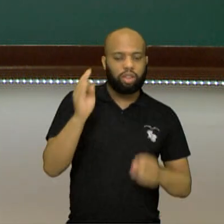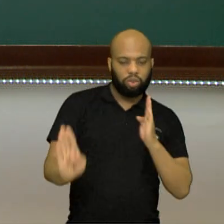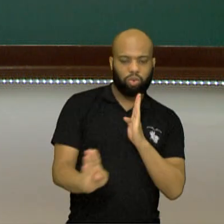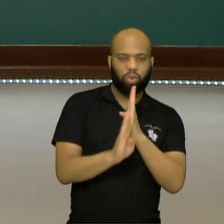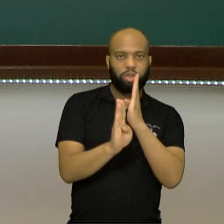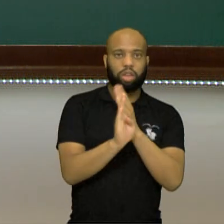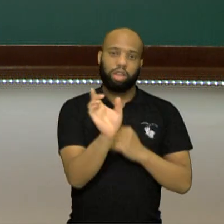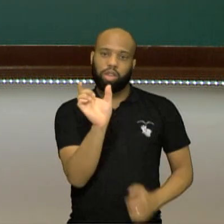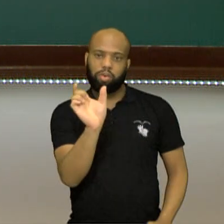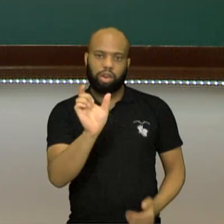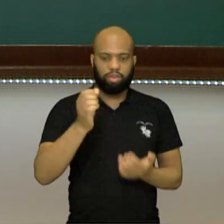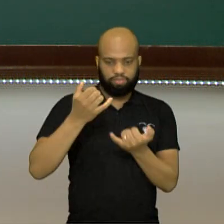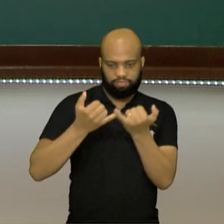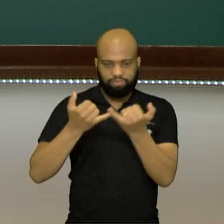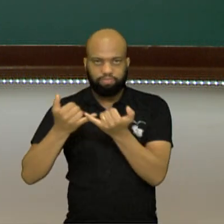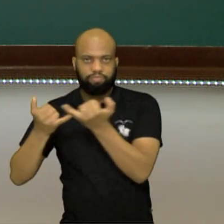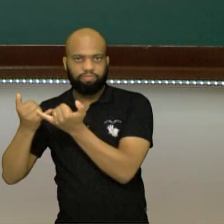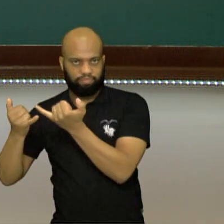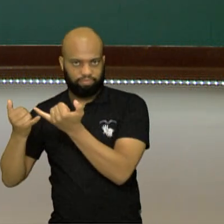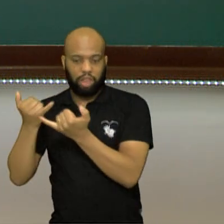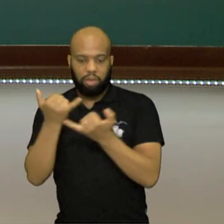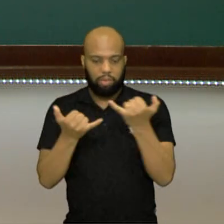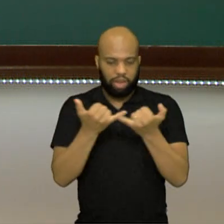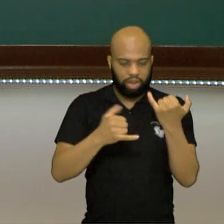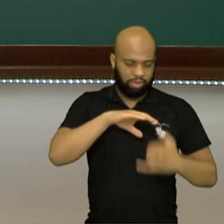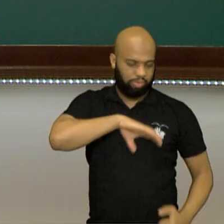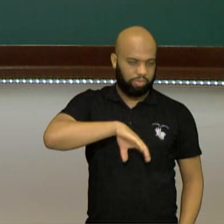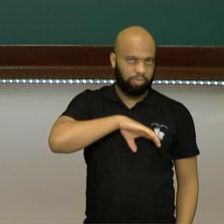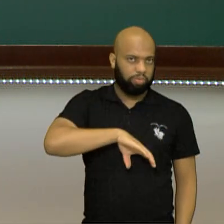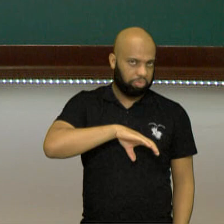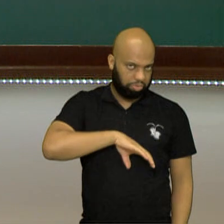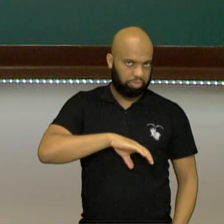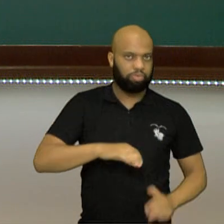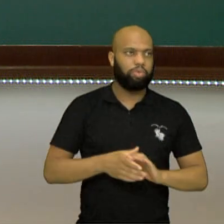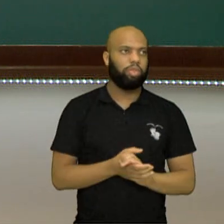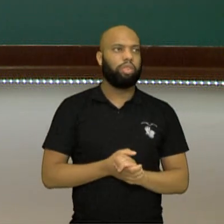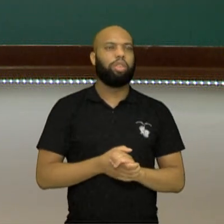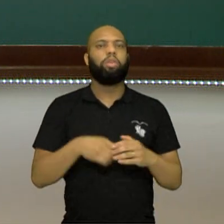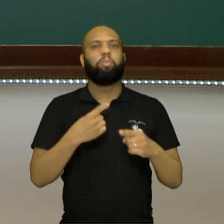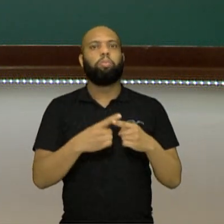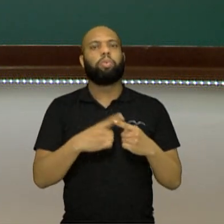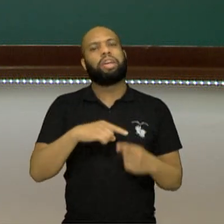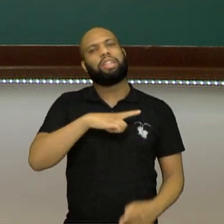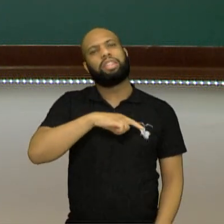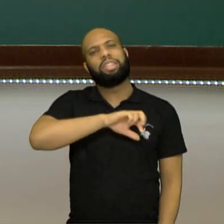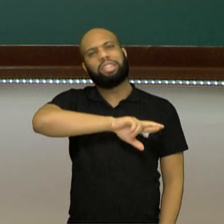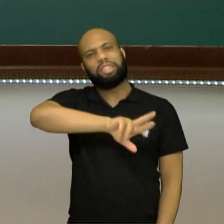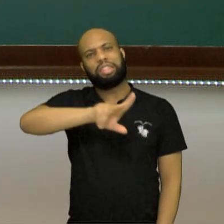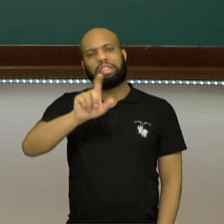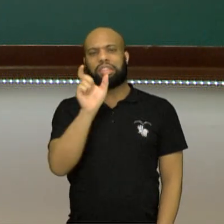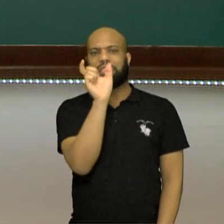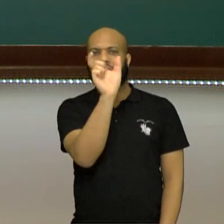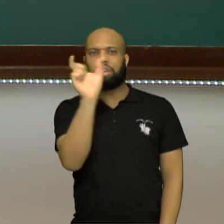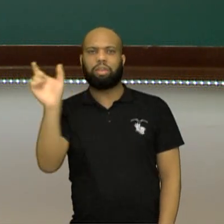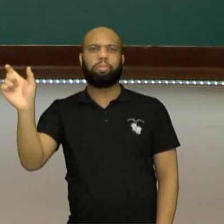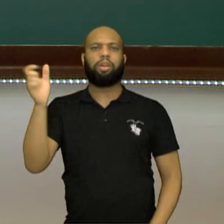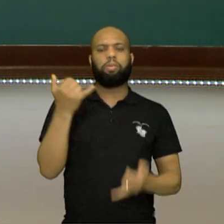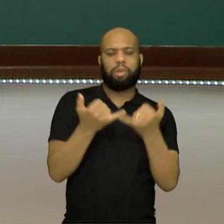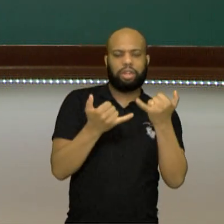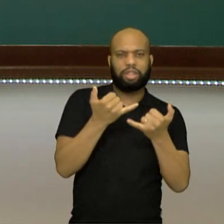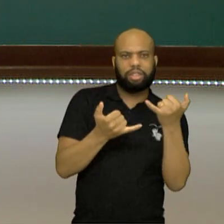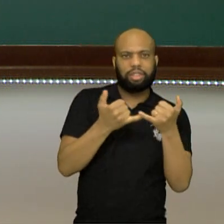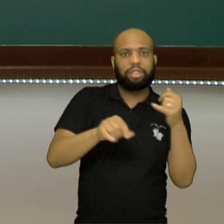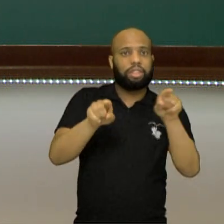são cognatas, aquelas que são semelhantes do português para o inglês. Porque existem tantas palavras cognatas que